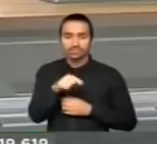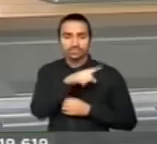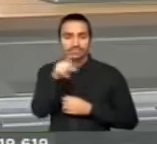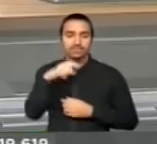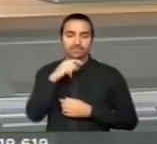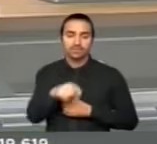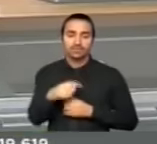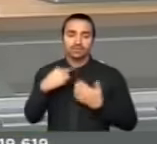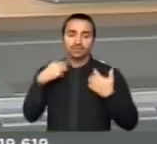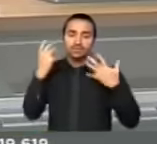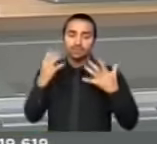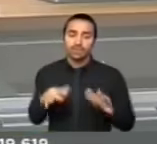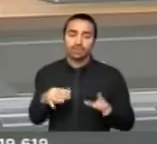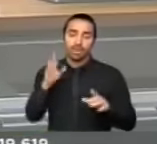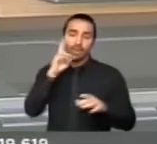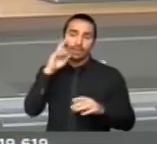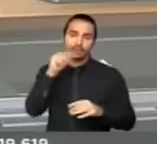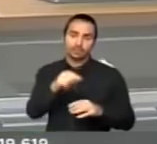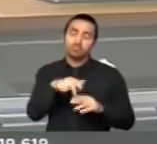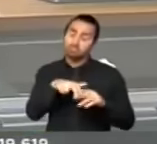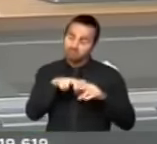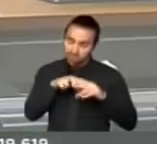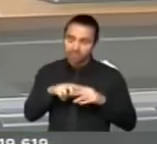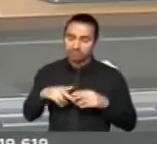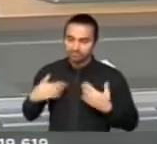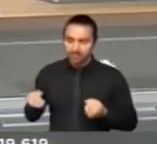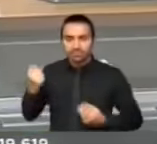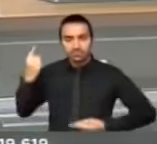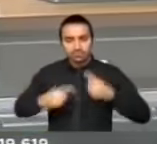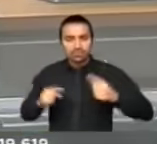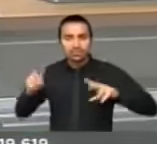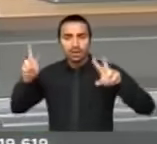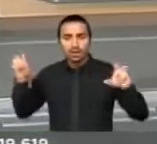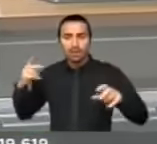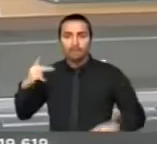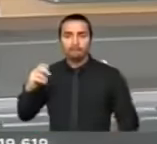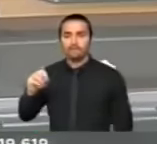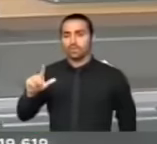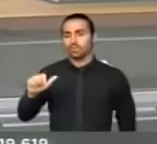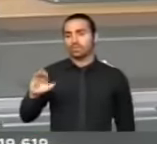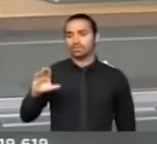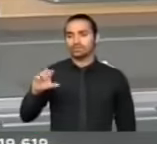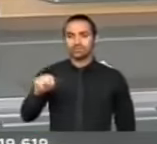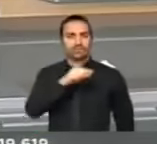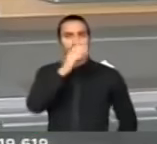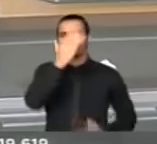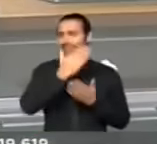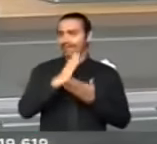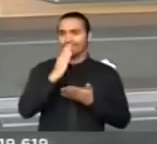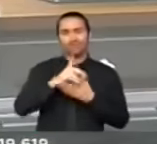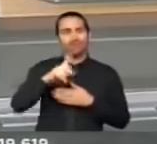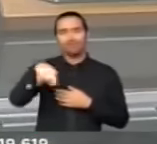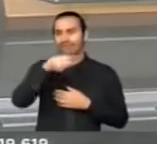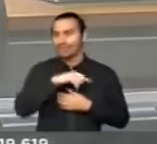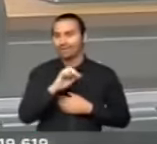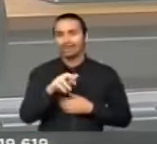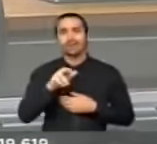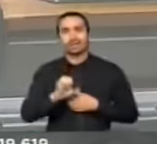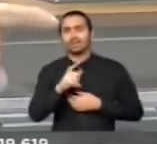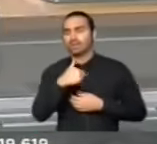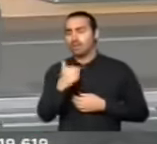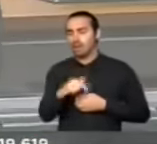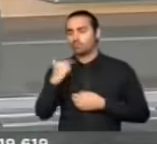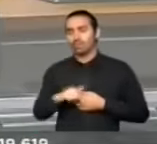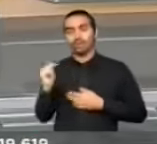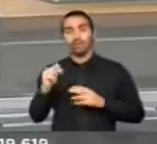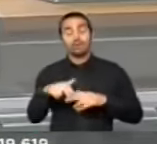esse epíteto. Por isso nós temos que discutir política aqui. Sem crime de responsabilidade materializado, eu acho